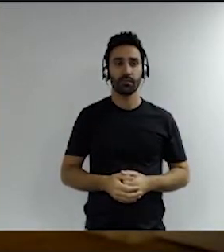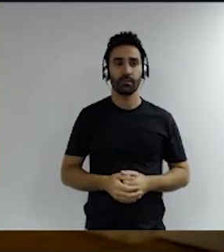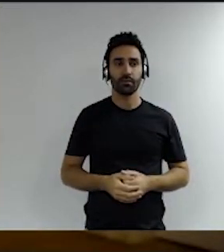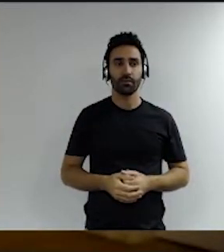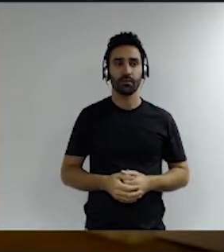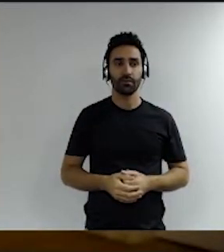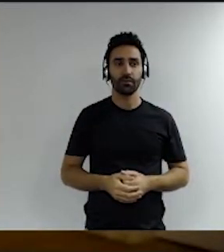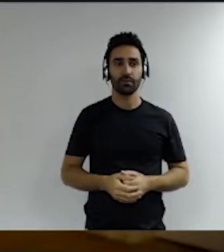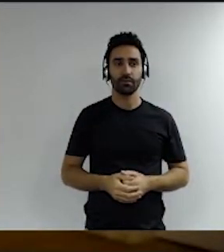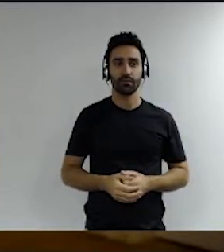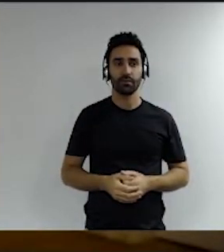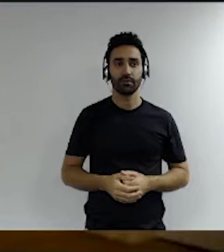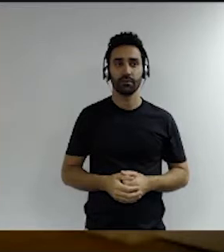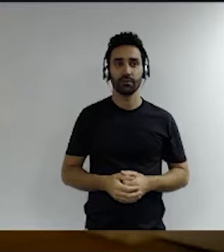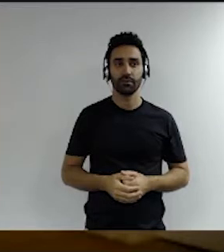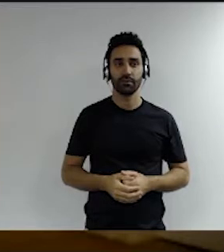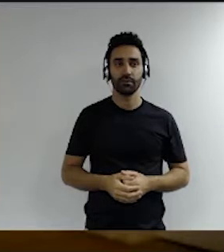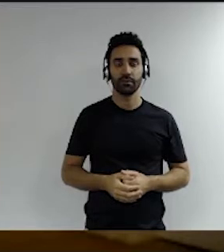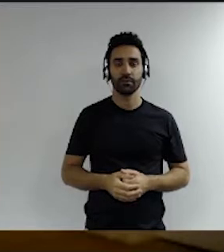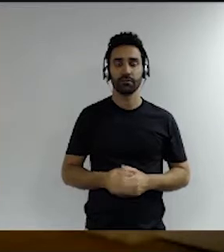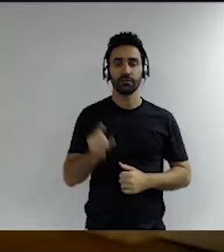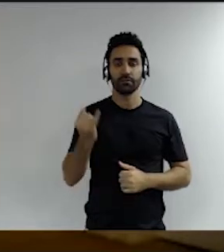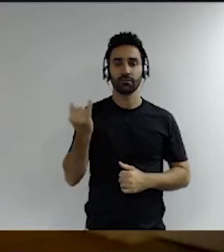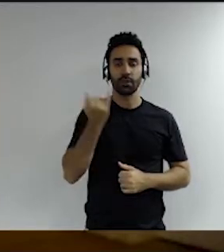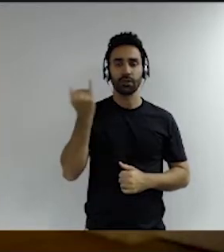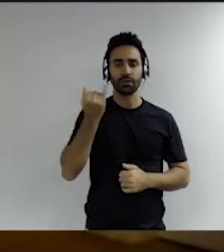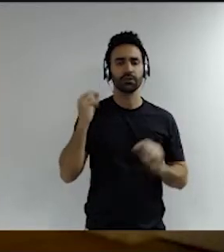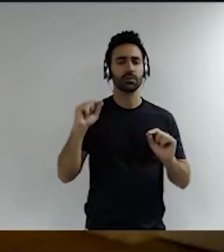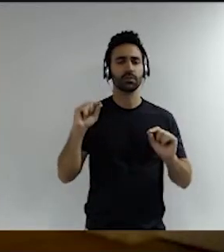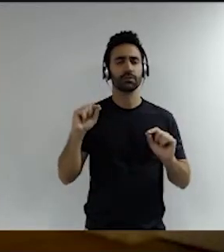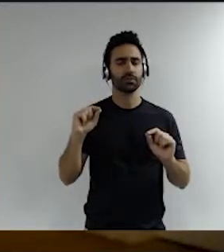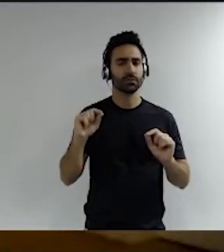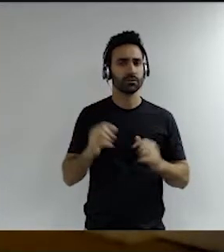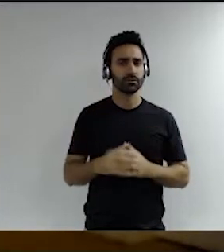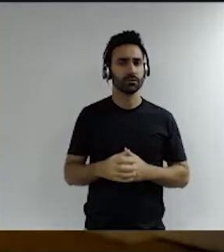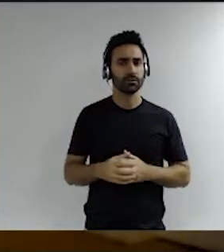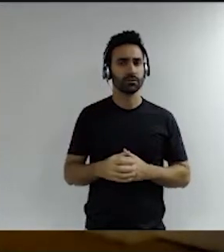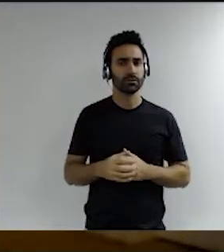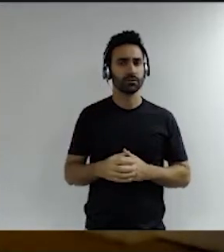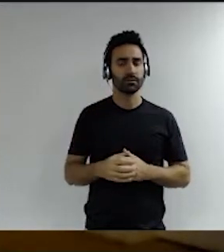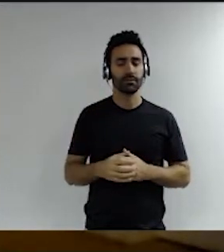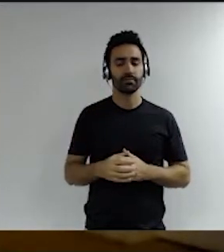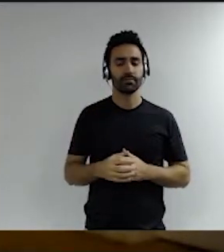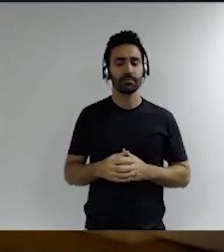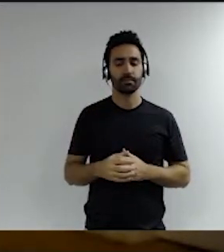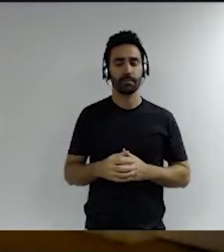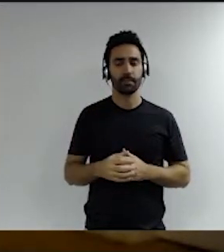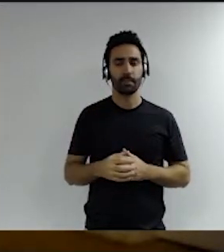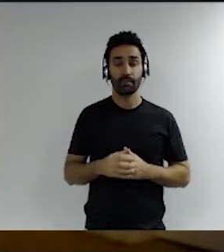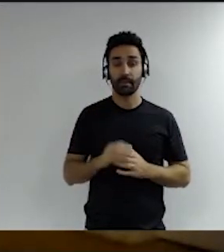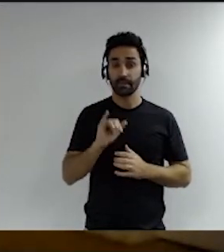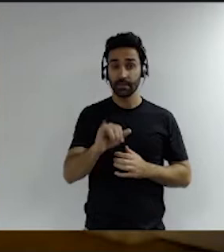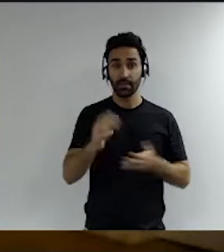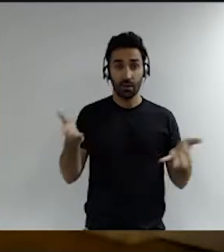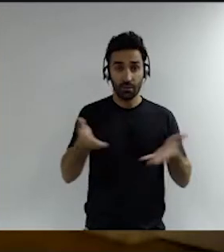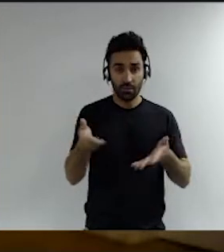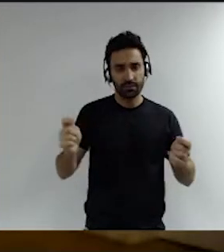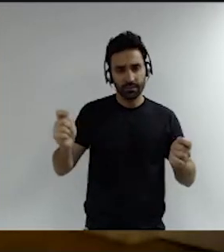Portanto, a saída, se neste momento a gente